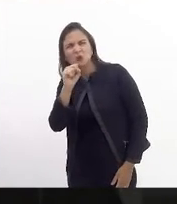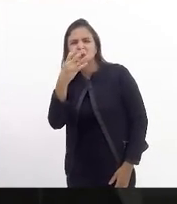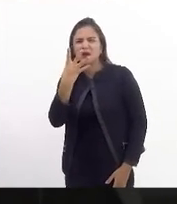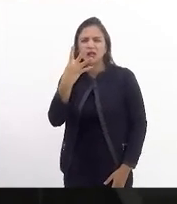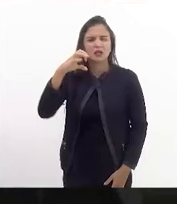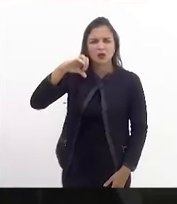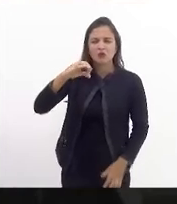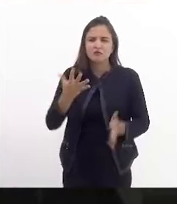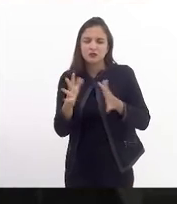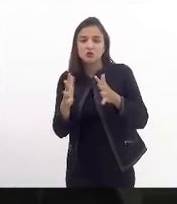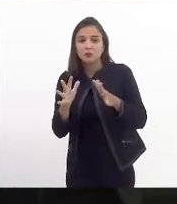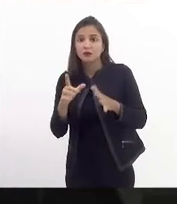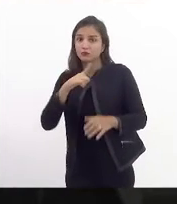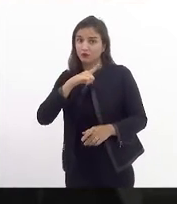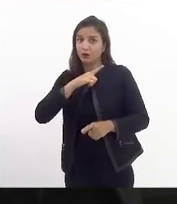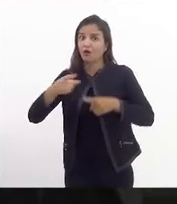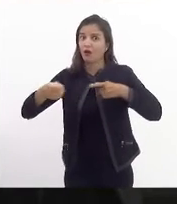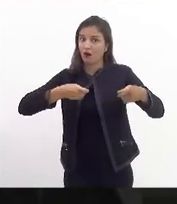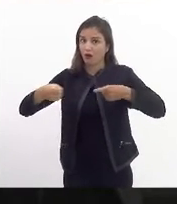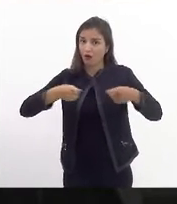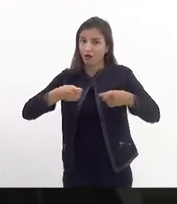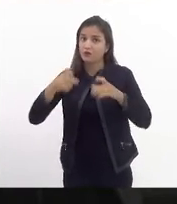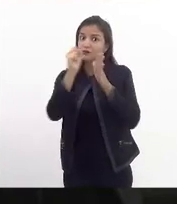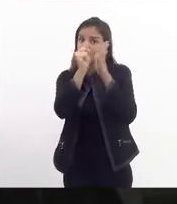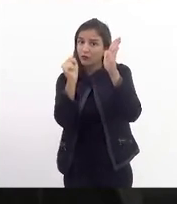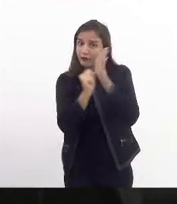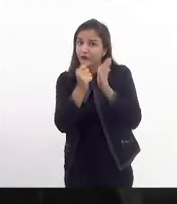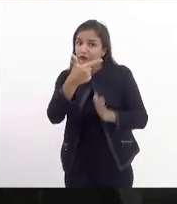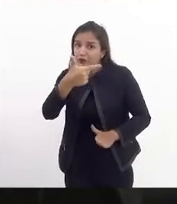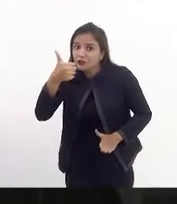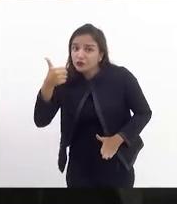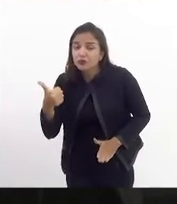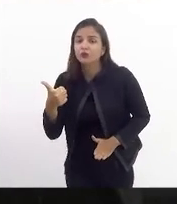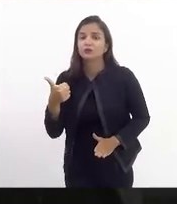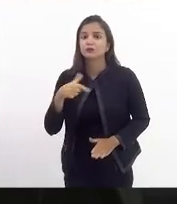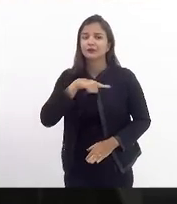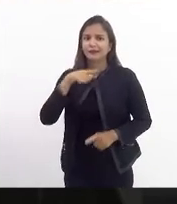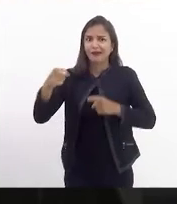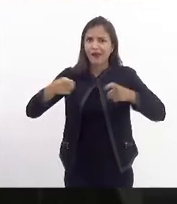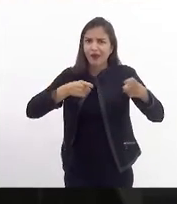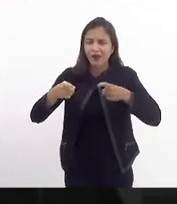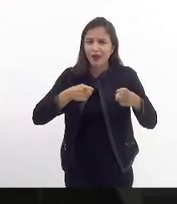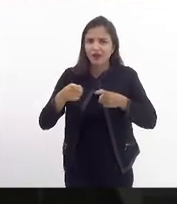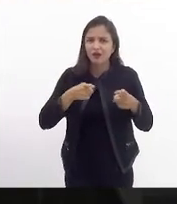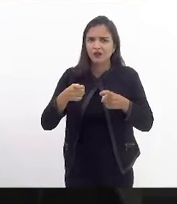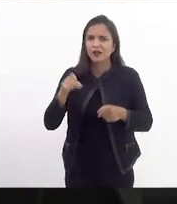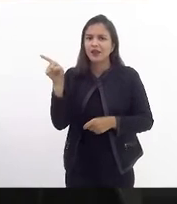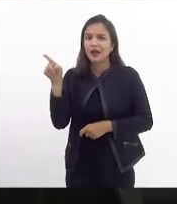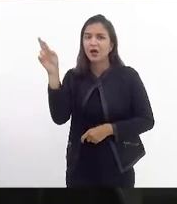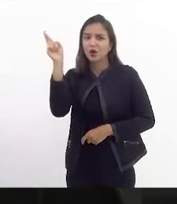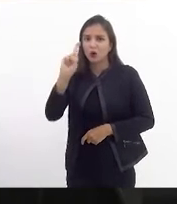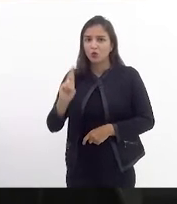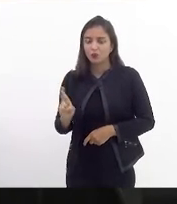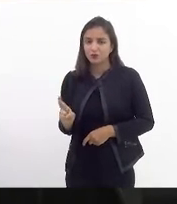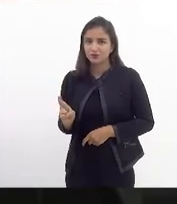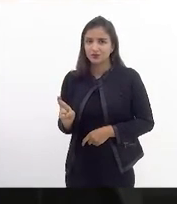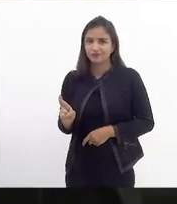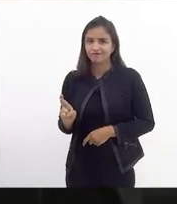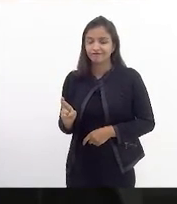temos uma guerra em pleno século XXI, que é a invasão da Rússia à